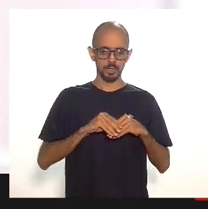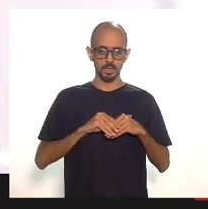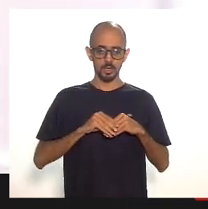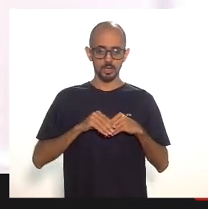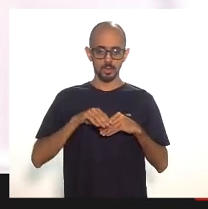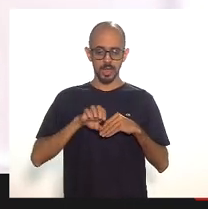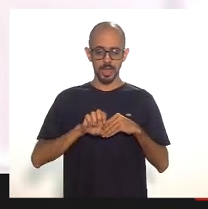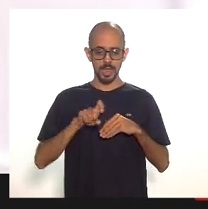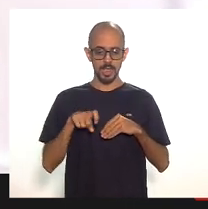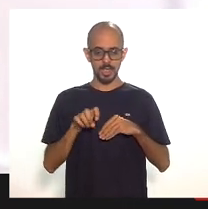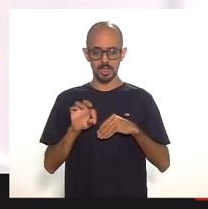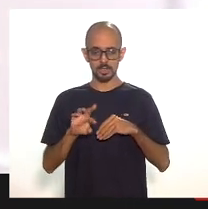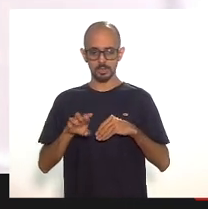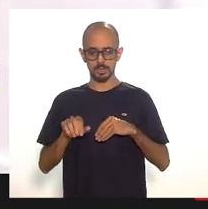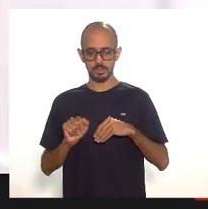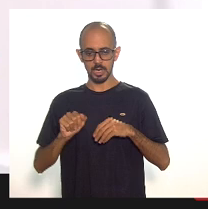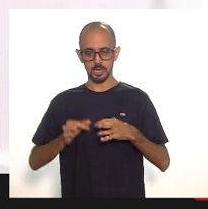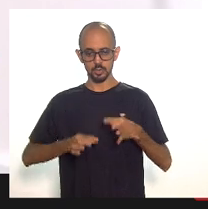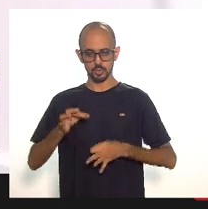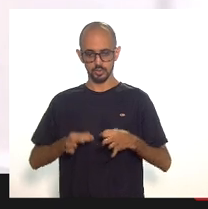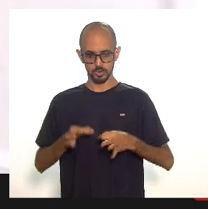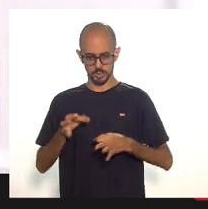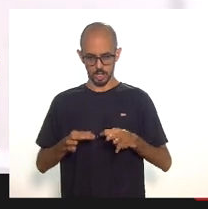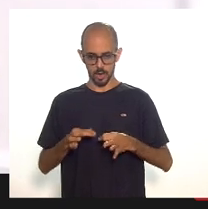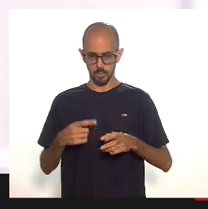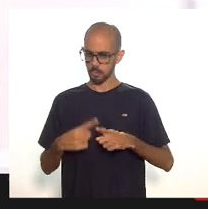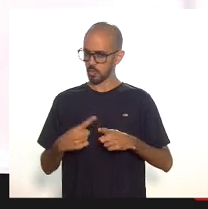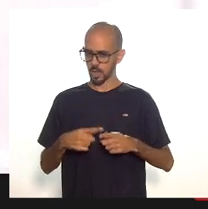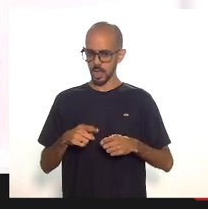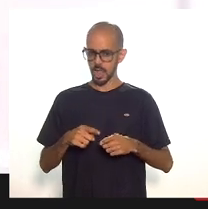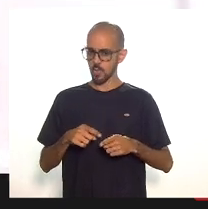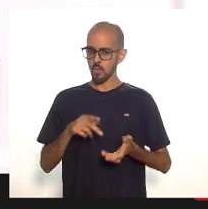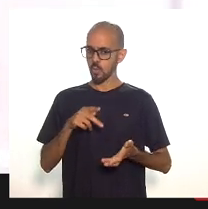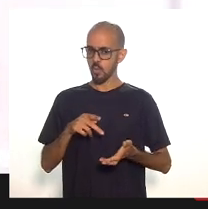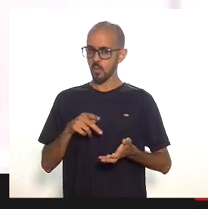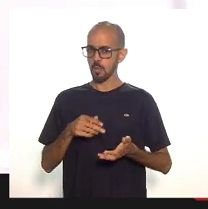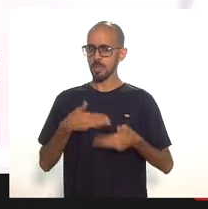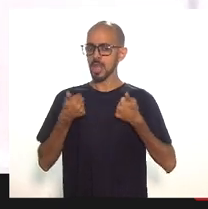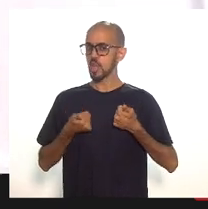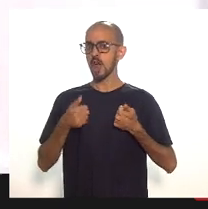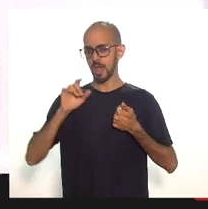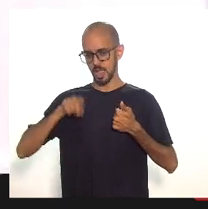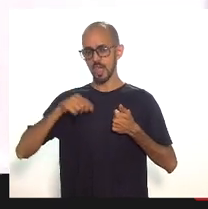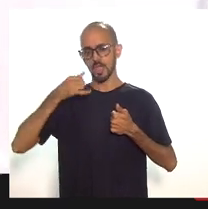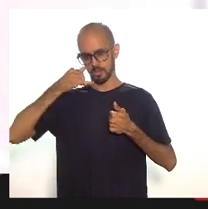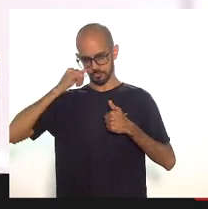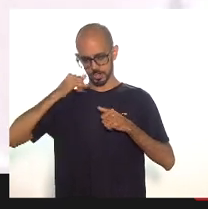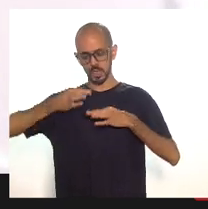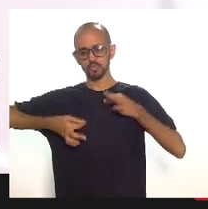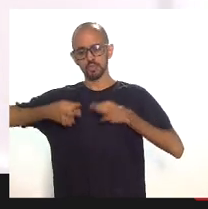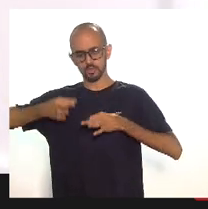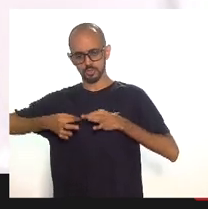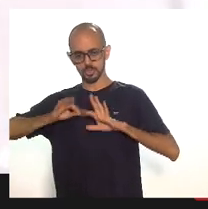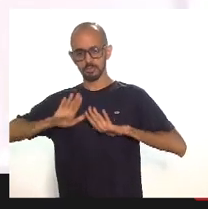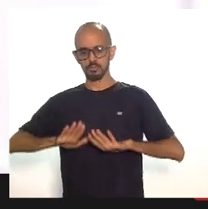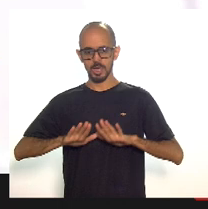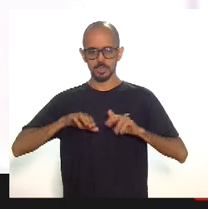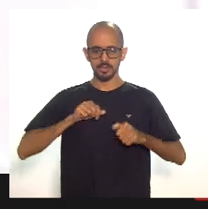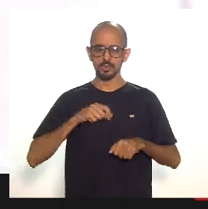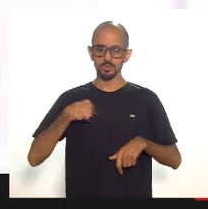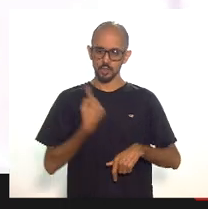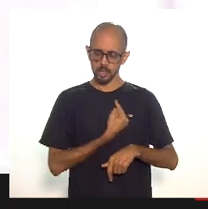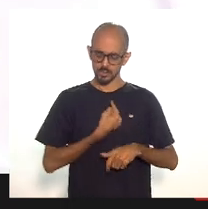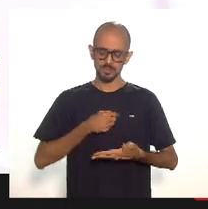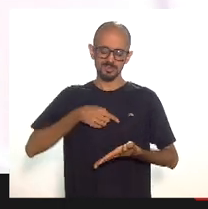até, porque a gente sabe que o ideal é a gente não judicializar essas questões, né? Mas de maneira extrajudicial vem sendo muito